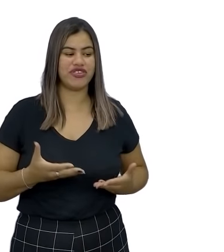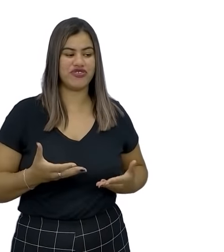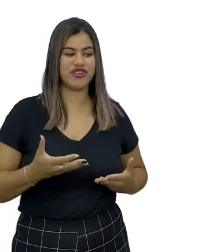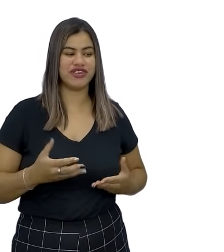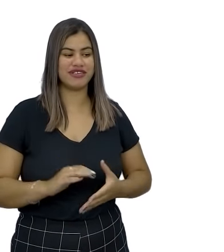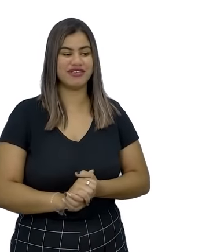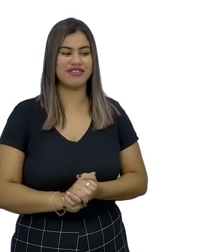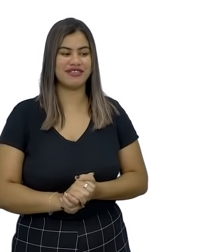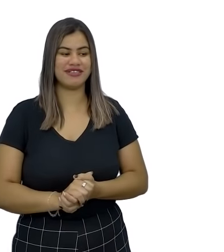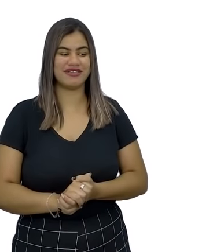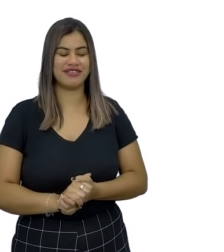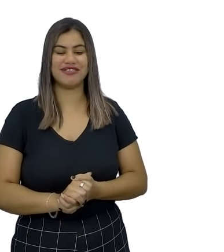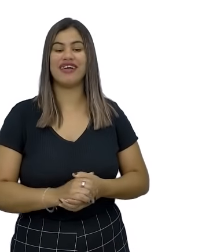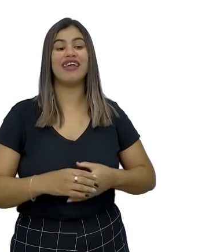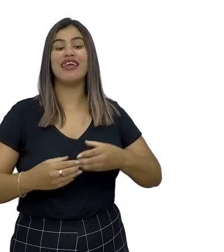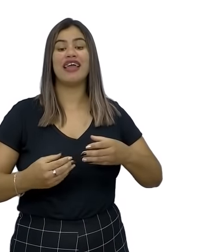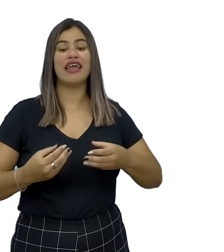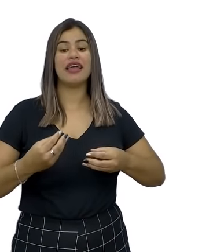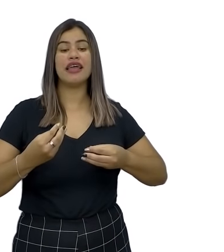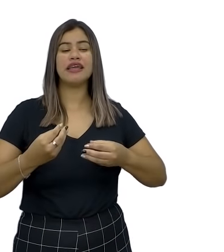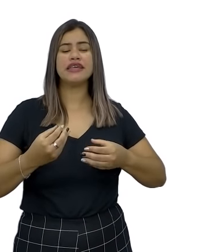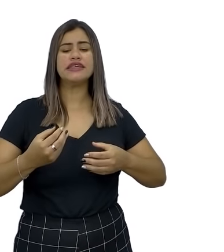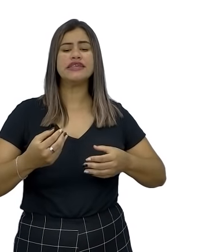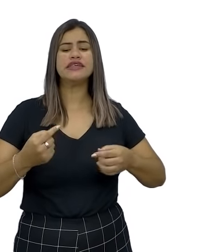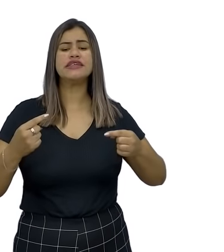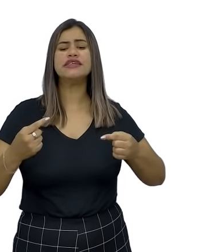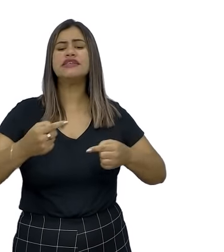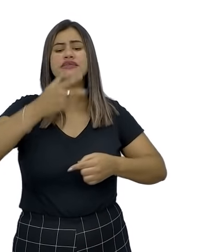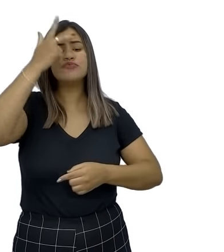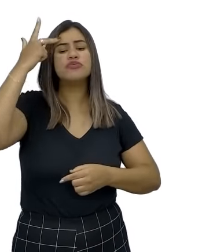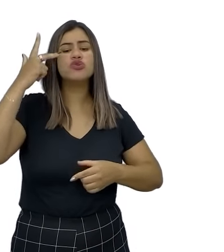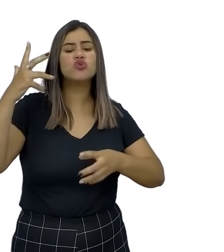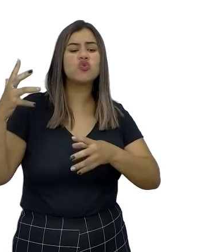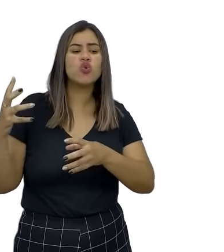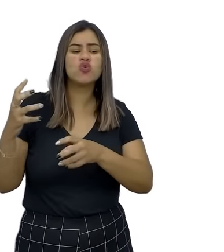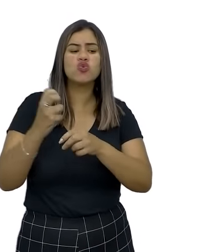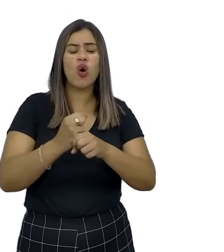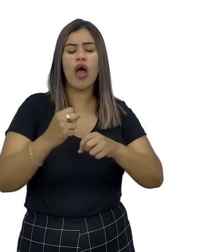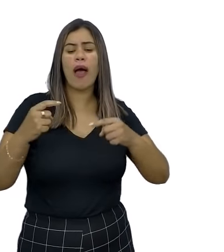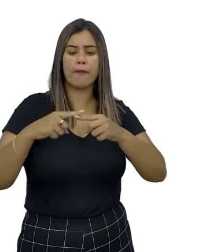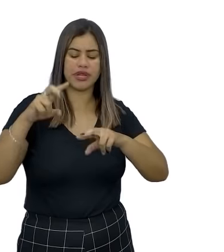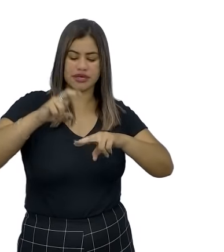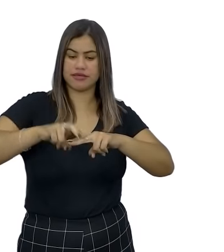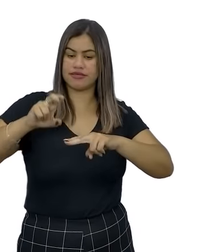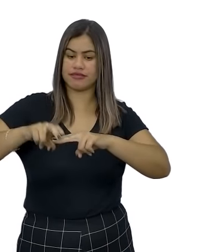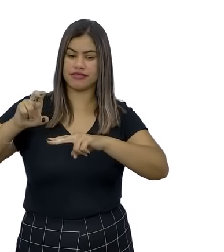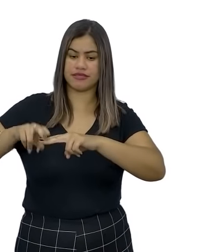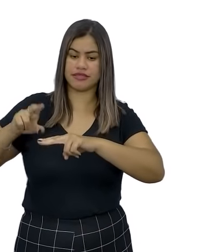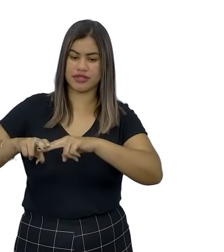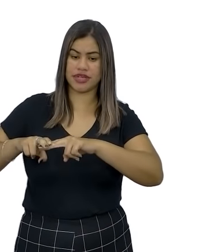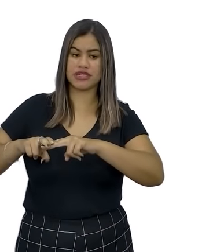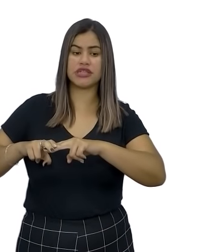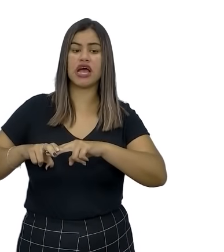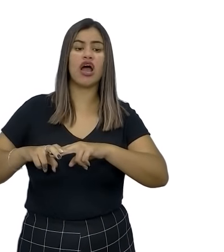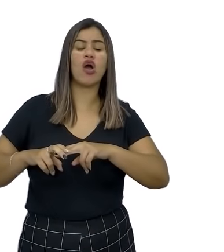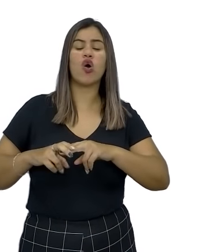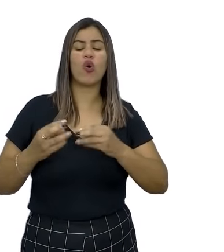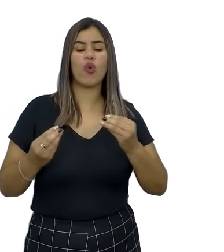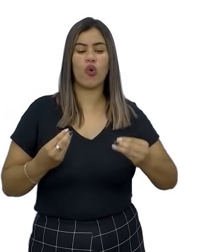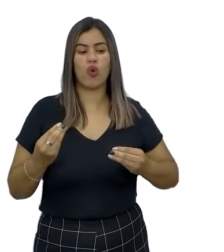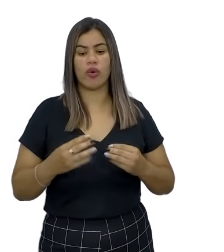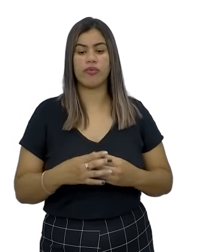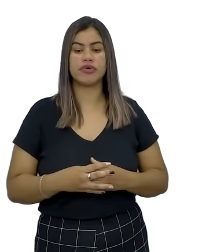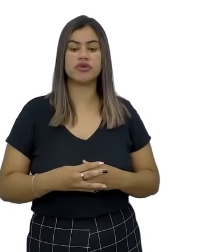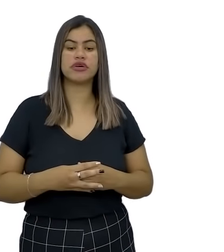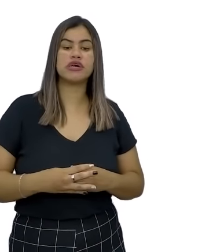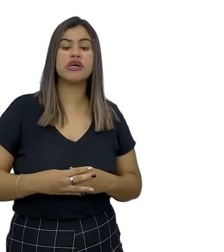qual seria a maior quantidade possível de cadeiras em cada mesa, tá? Então,